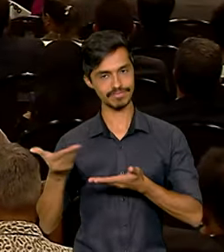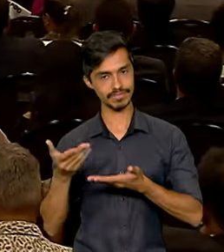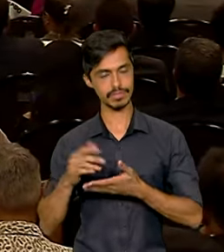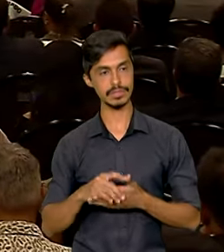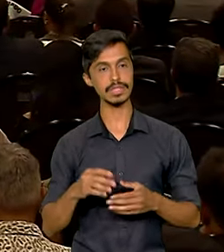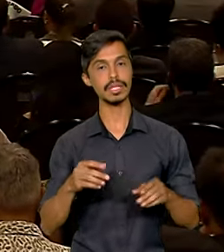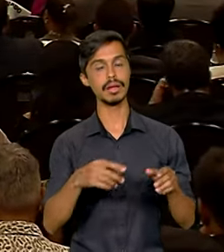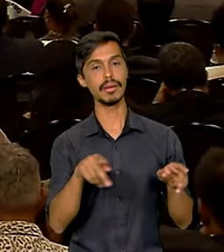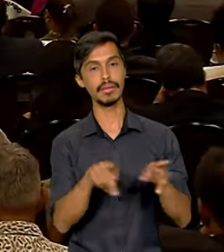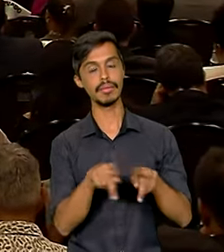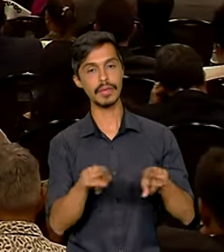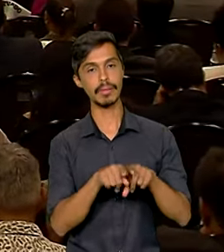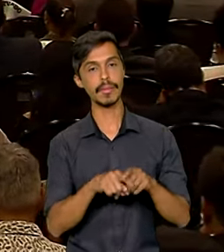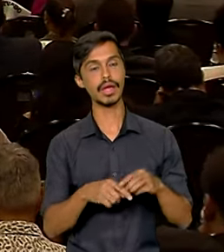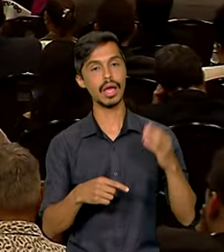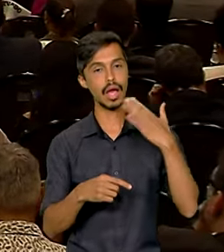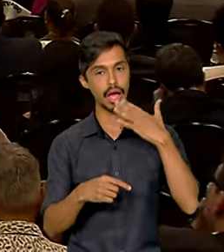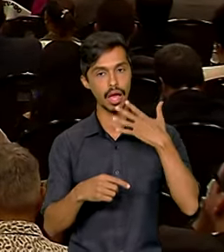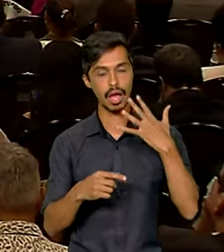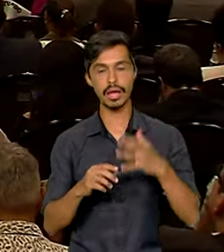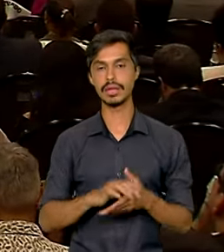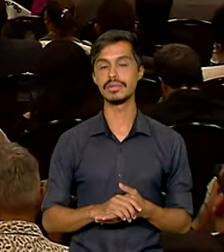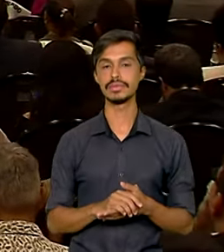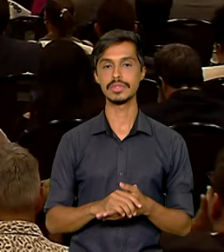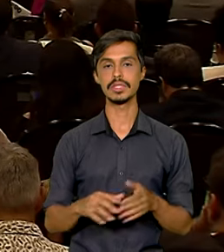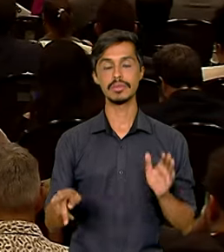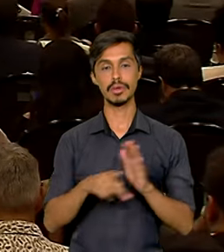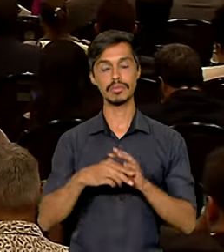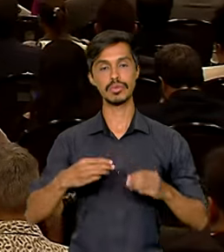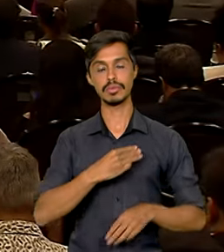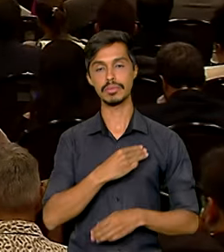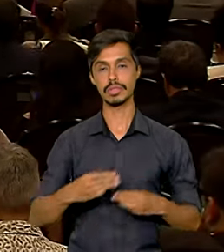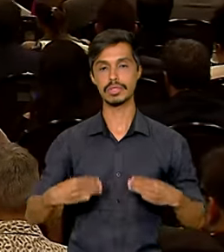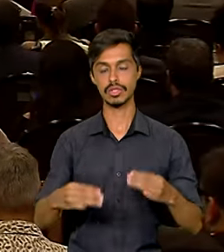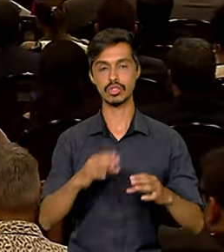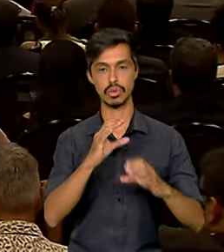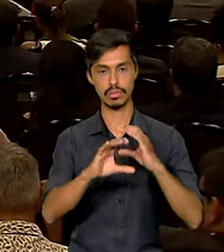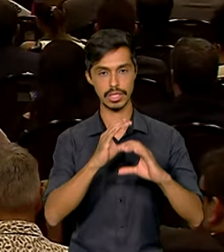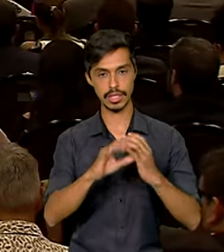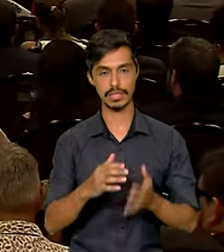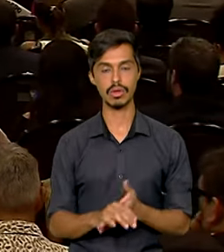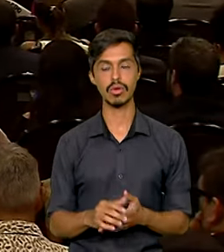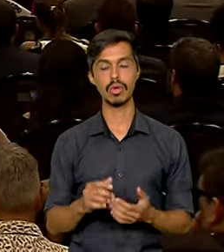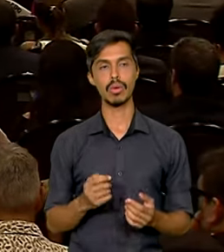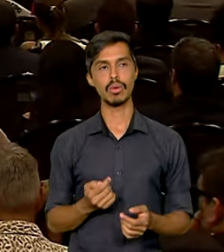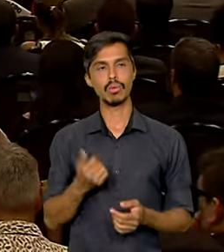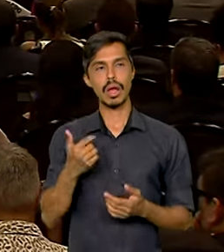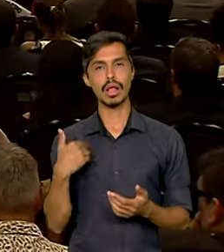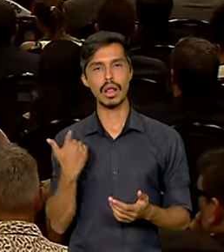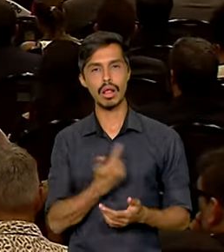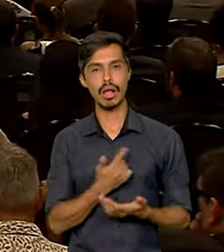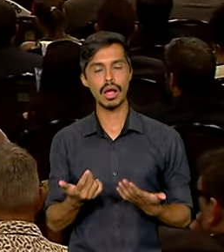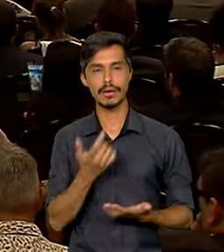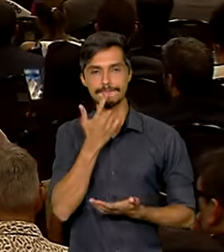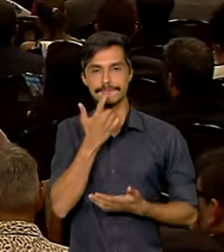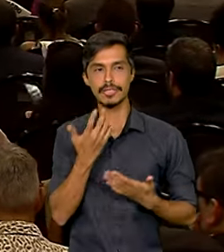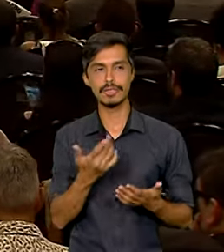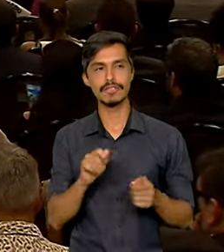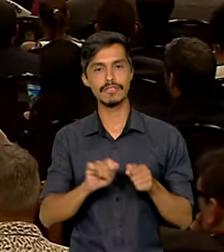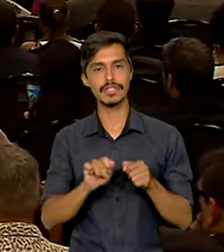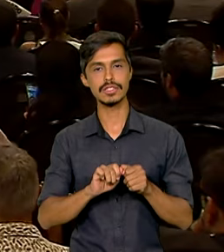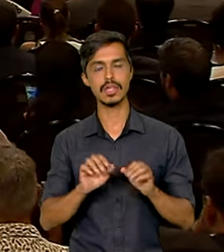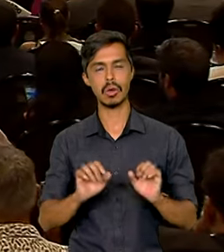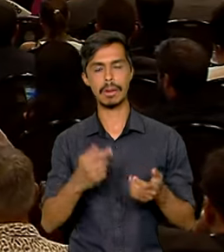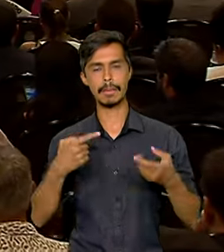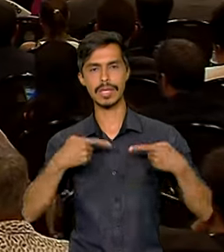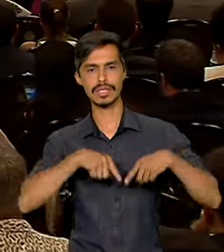Pimenta, ministro de Estado, chefe da Secretaria de Comunicação. Recentemente também fizemos uma belíssima parceria na 20ª